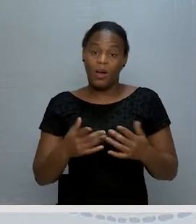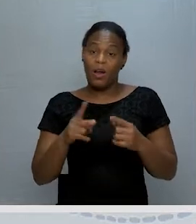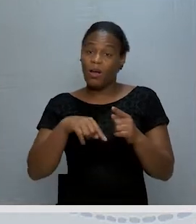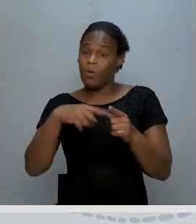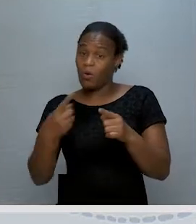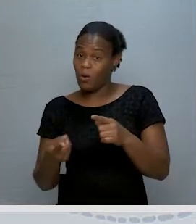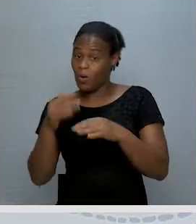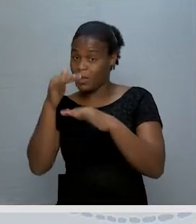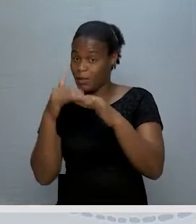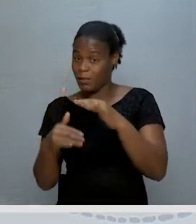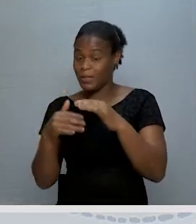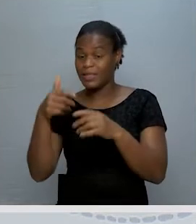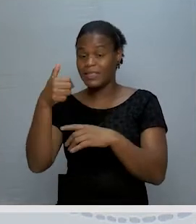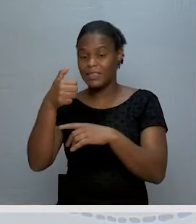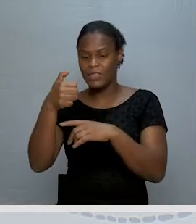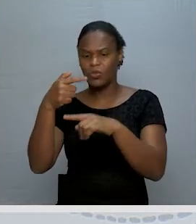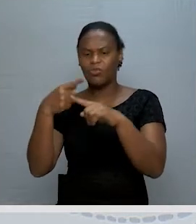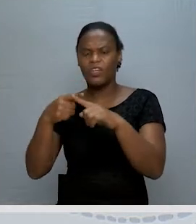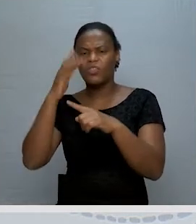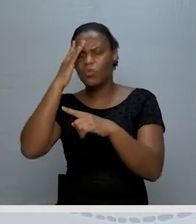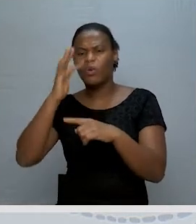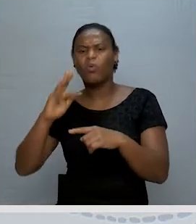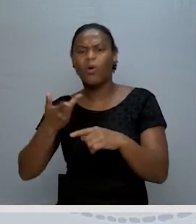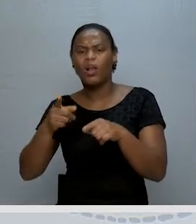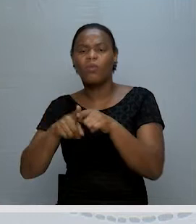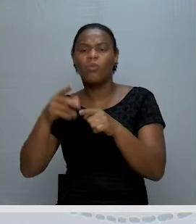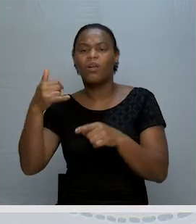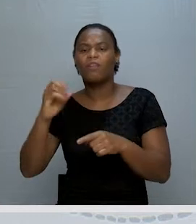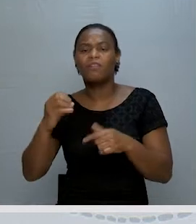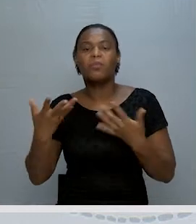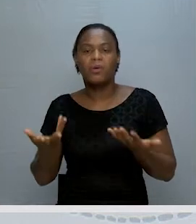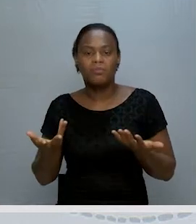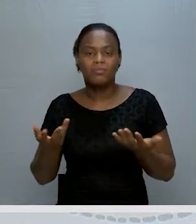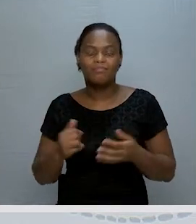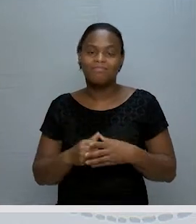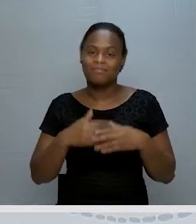Na outra fração, 5 vezes que número é que nos dá 20?